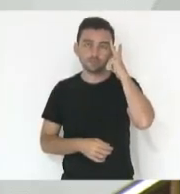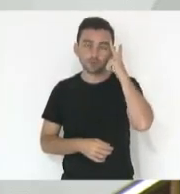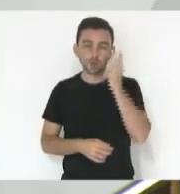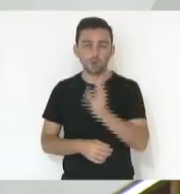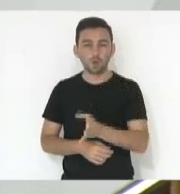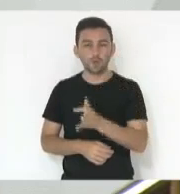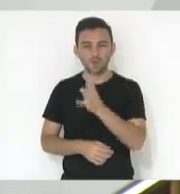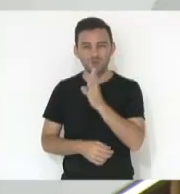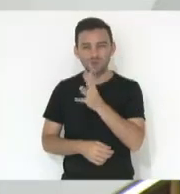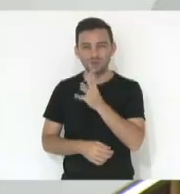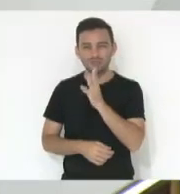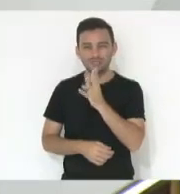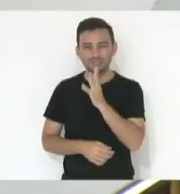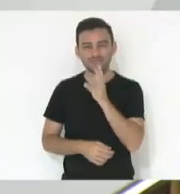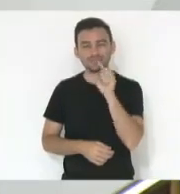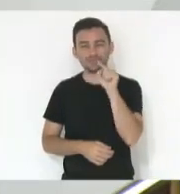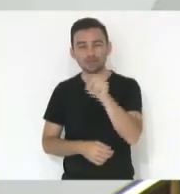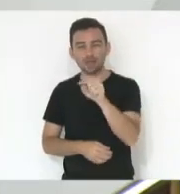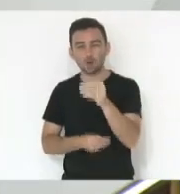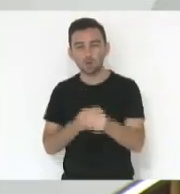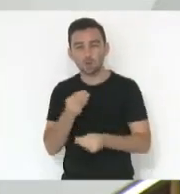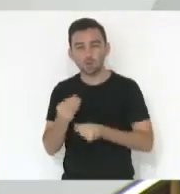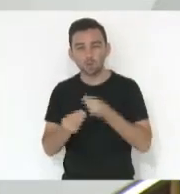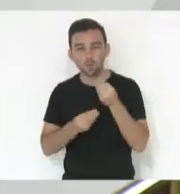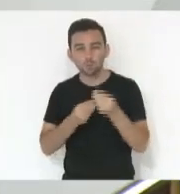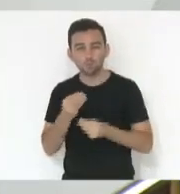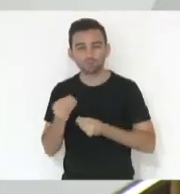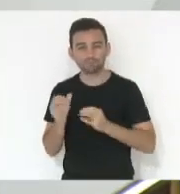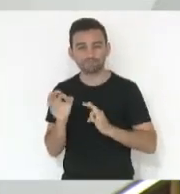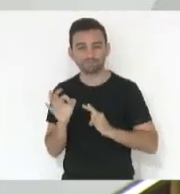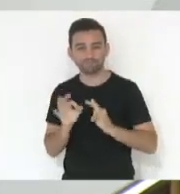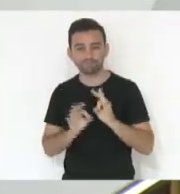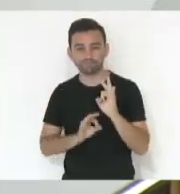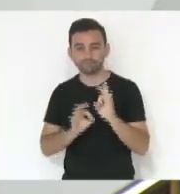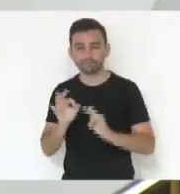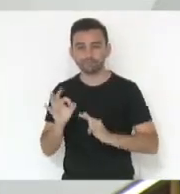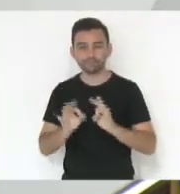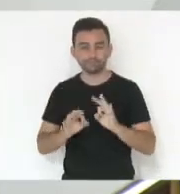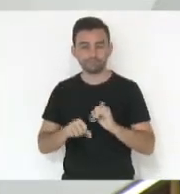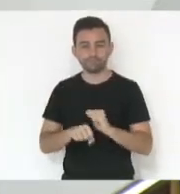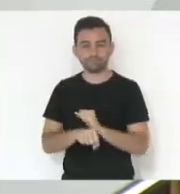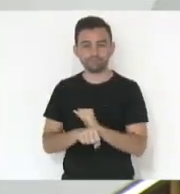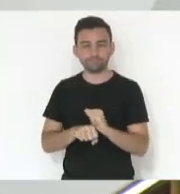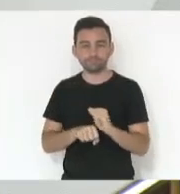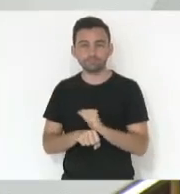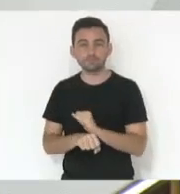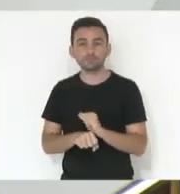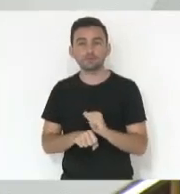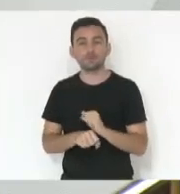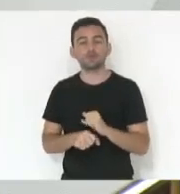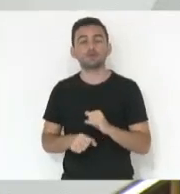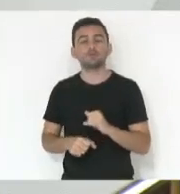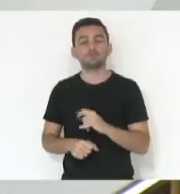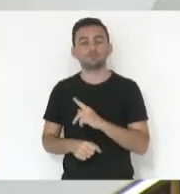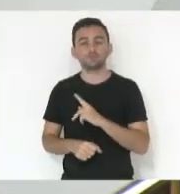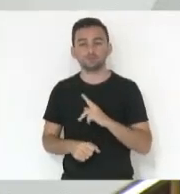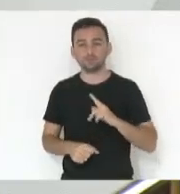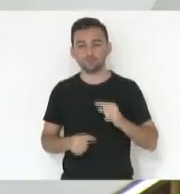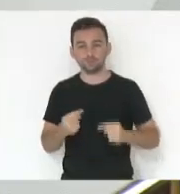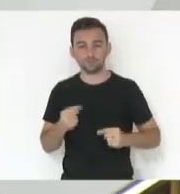conheçam como são formuladas e aplicadas as políticas